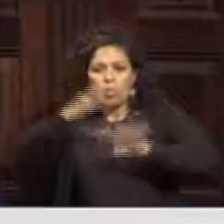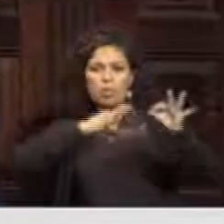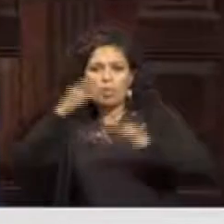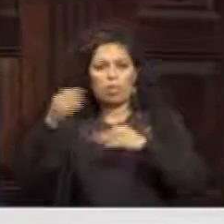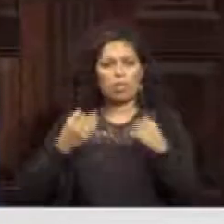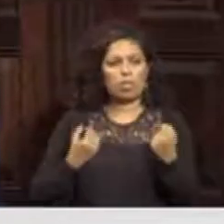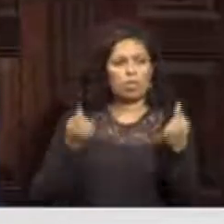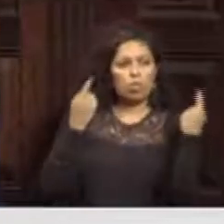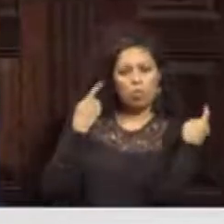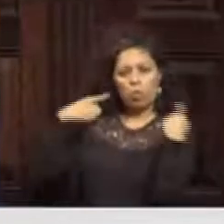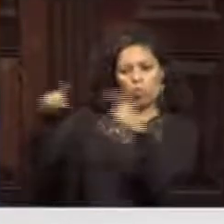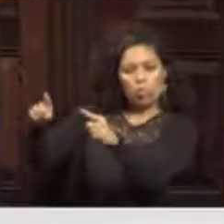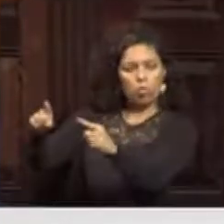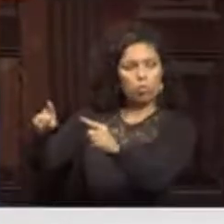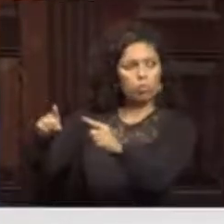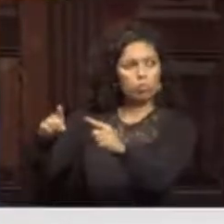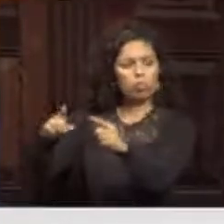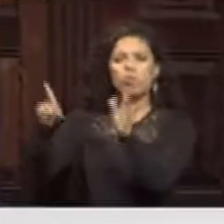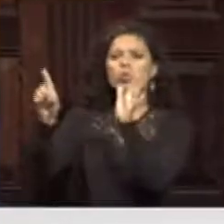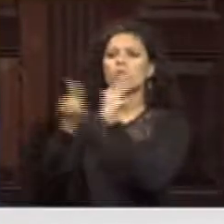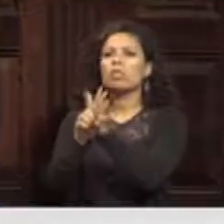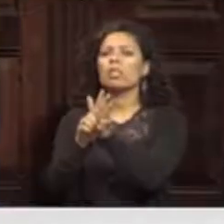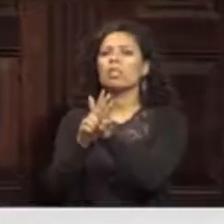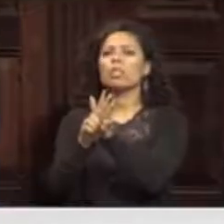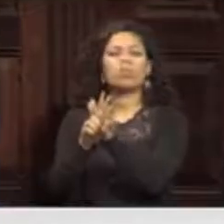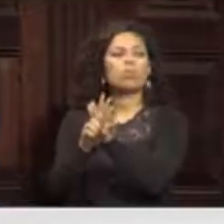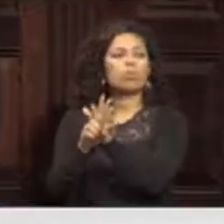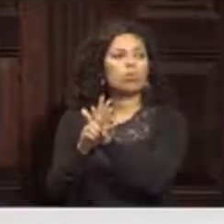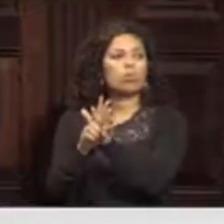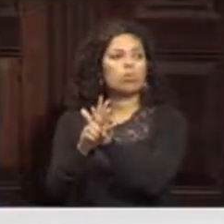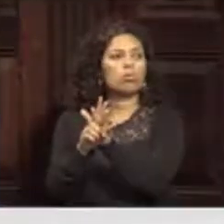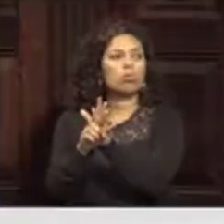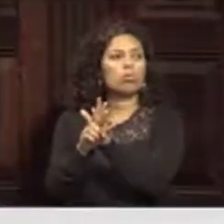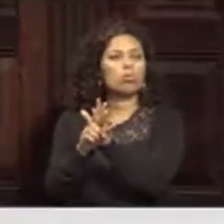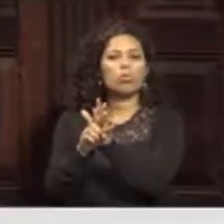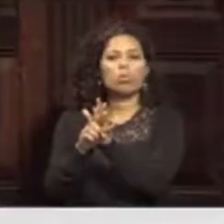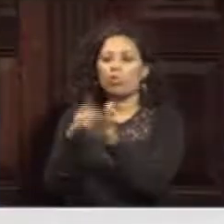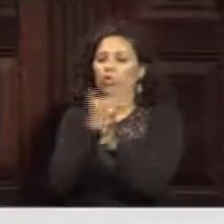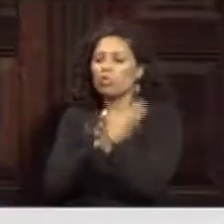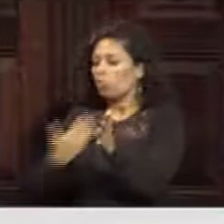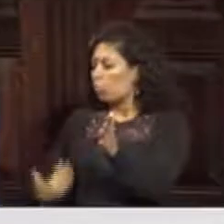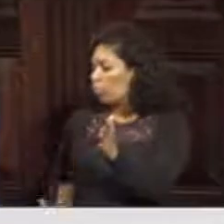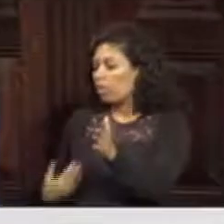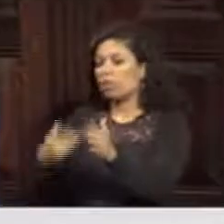contra o decreto do Pezão,